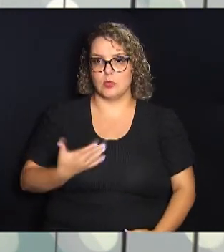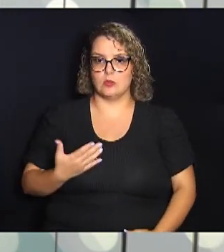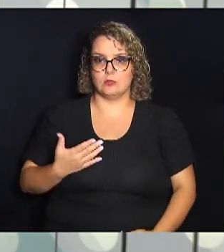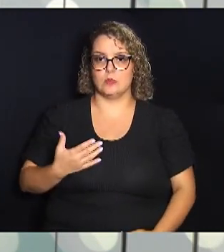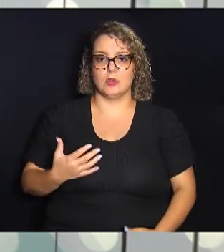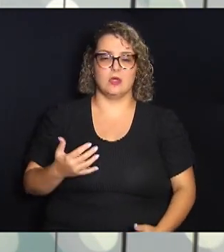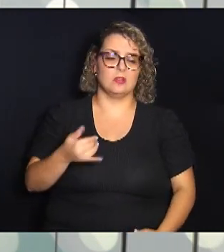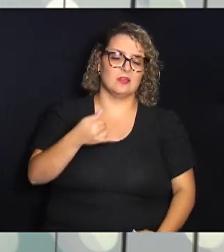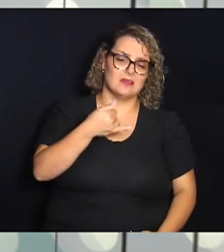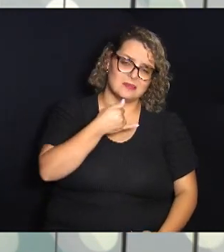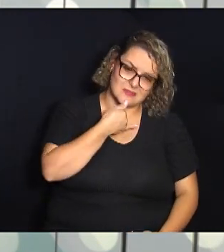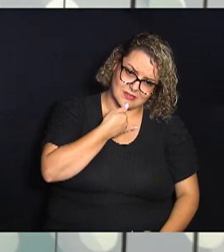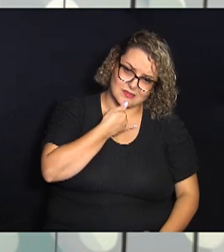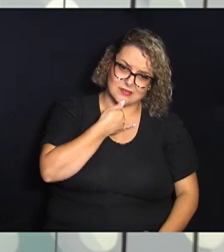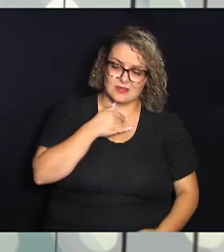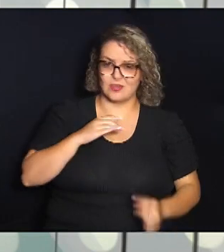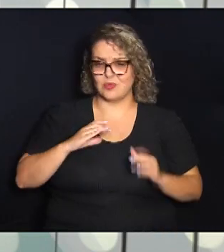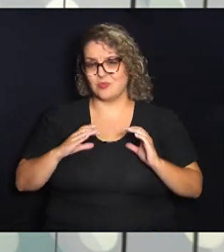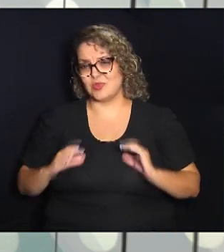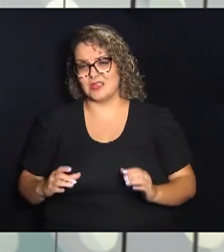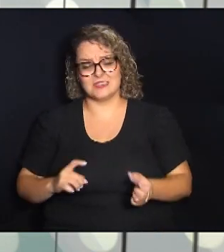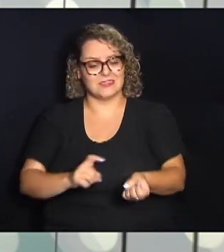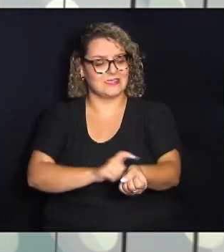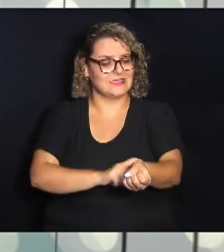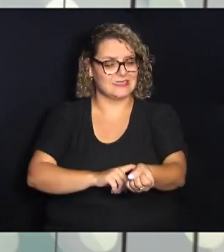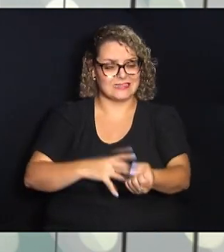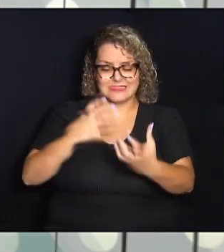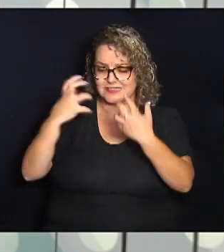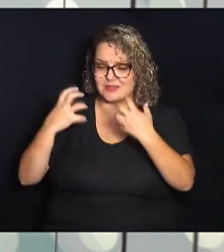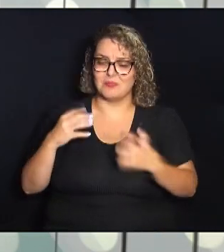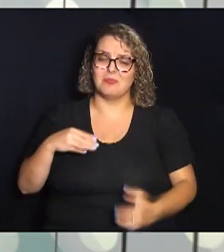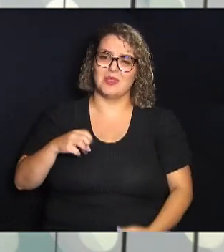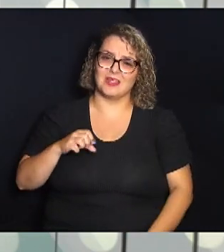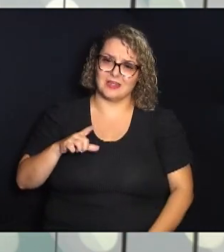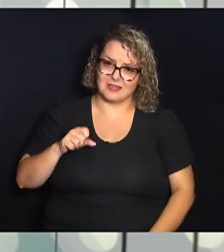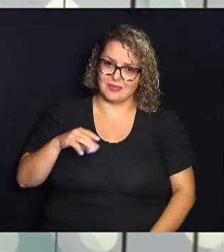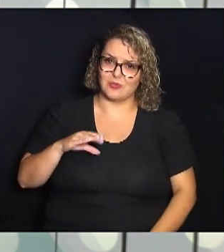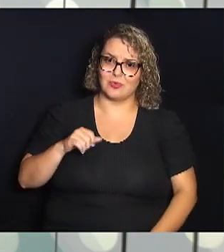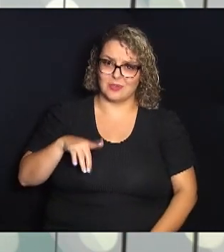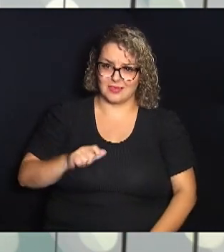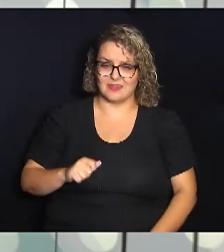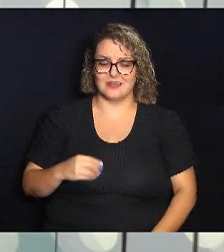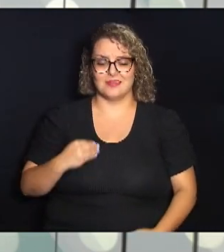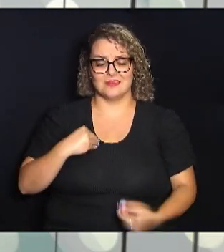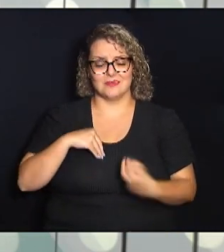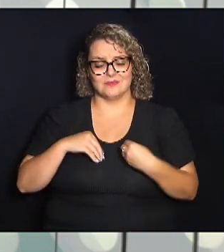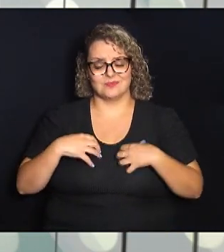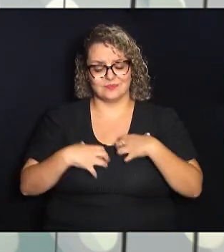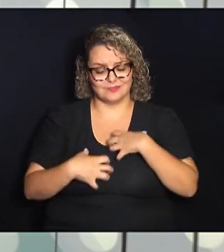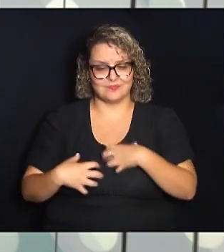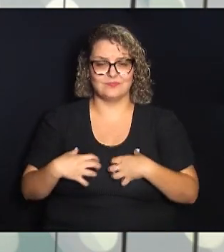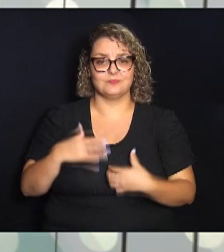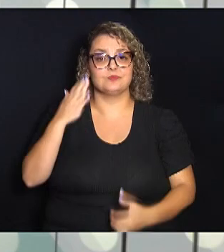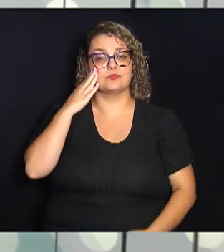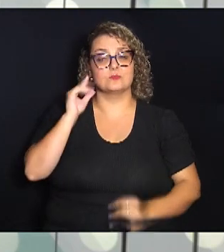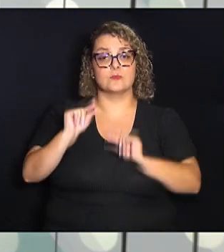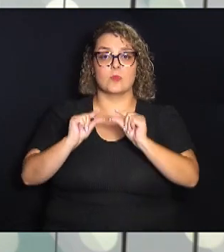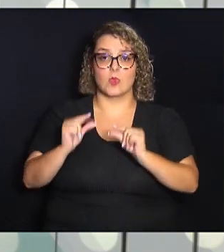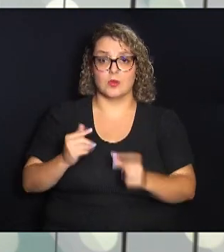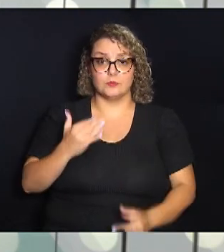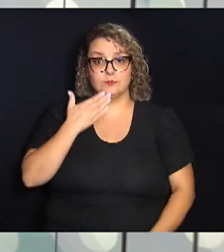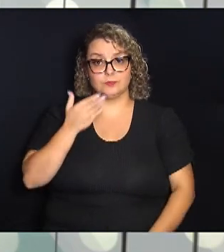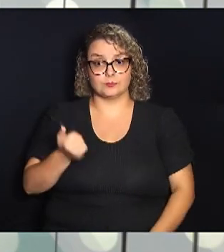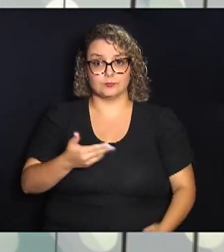entre tristeza, comportamento de irritabilidade, melancolia e angústia. Então, para entender melhor sobre isso, nós